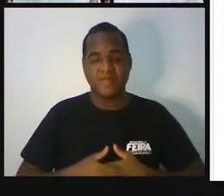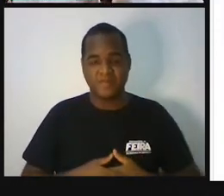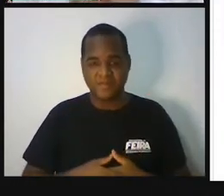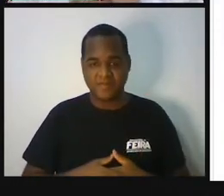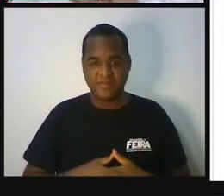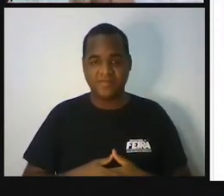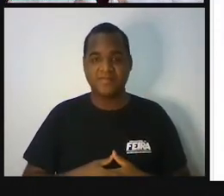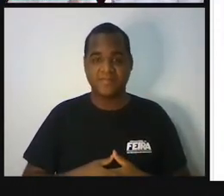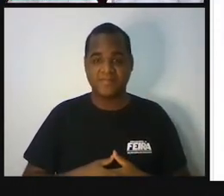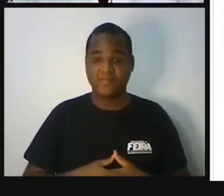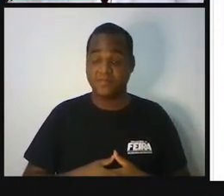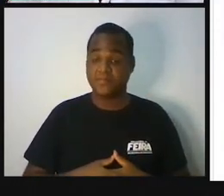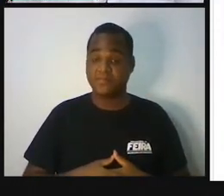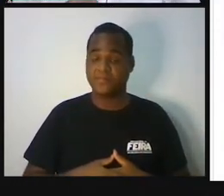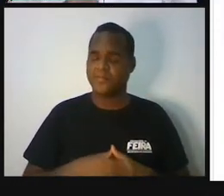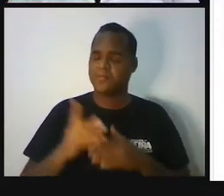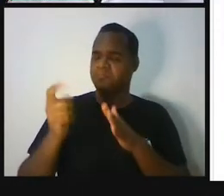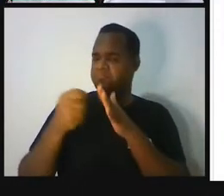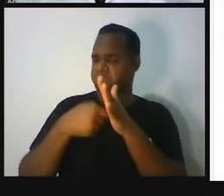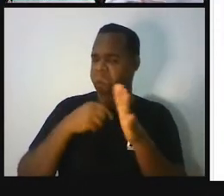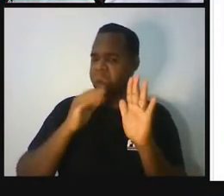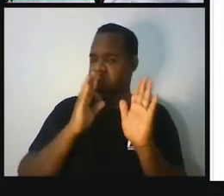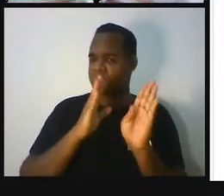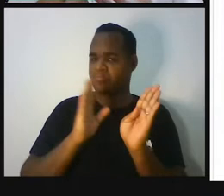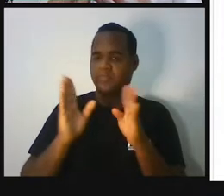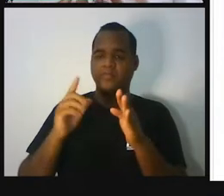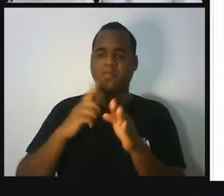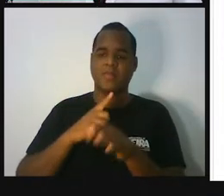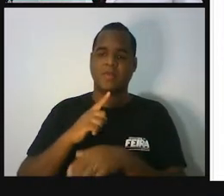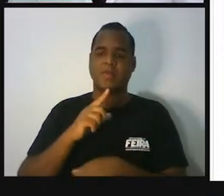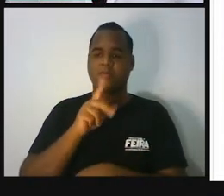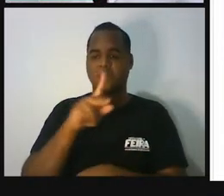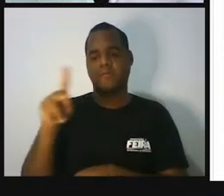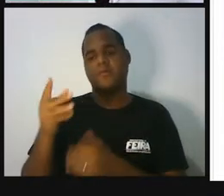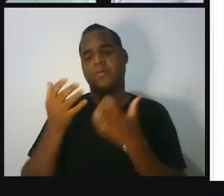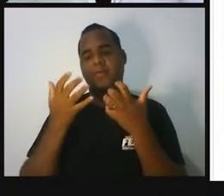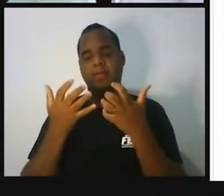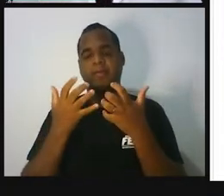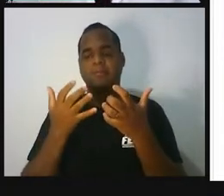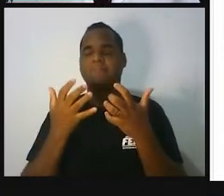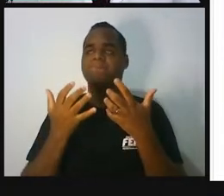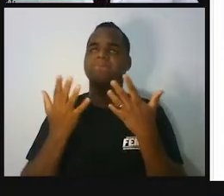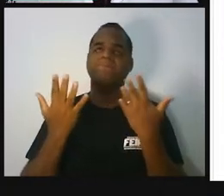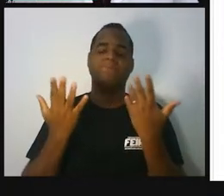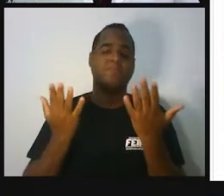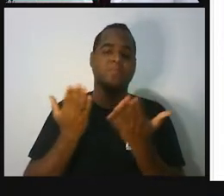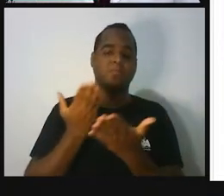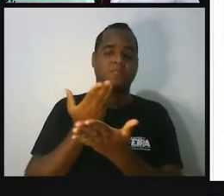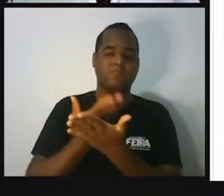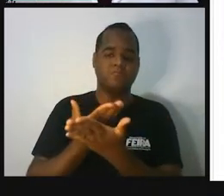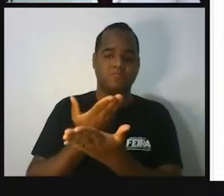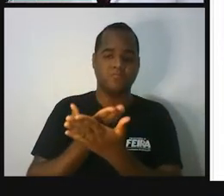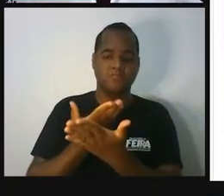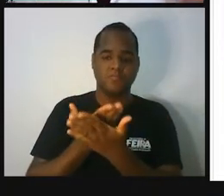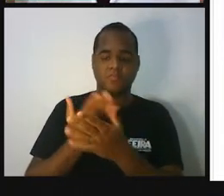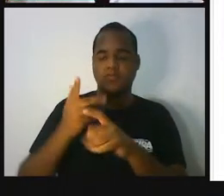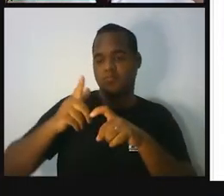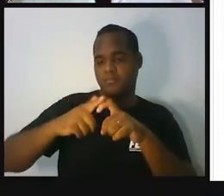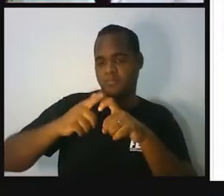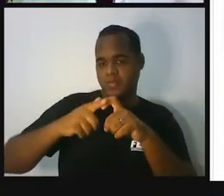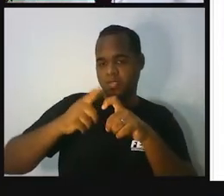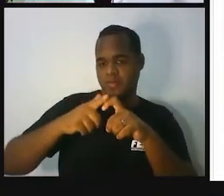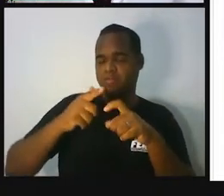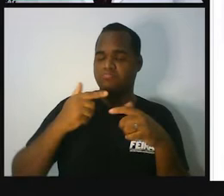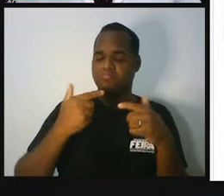e eu já fui muito perguntado você Professor eu quero ser professor eu vou estudar medicina